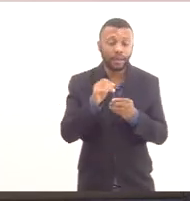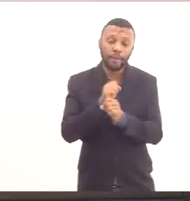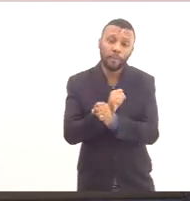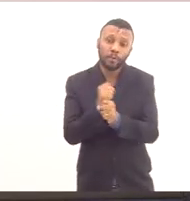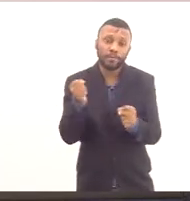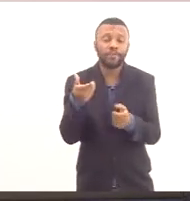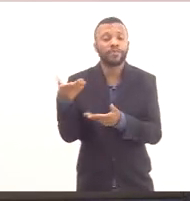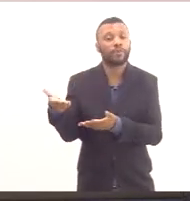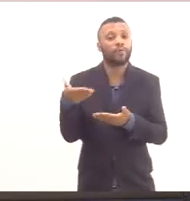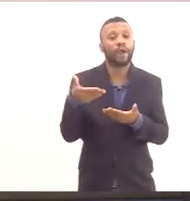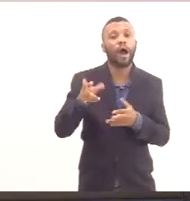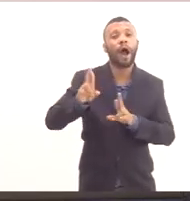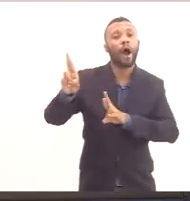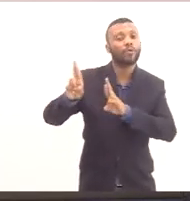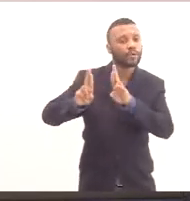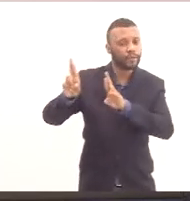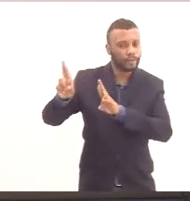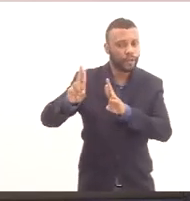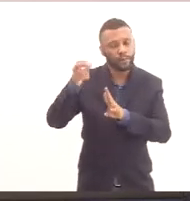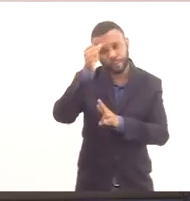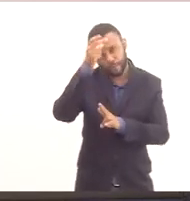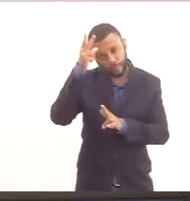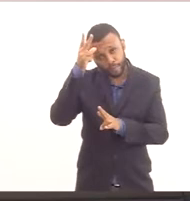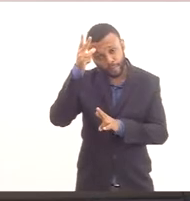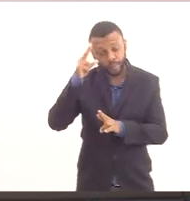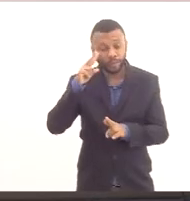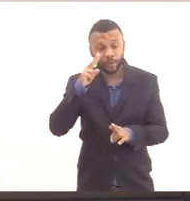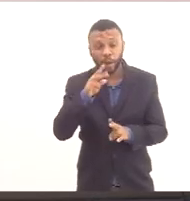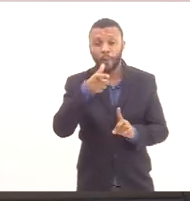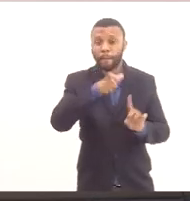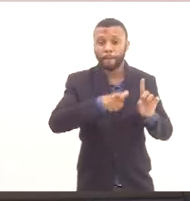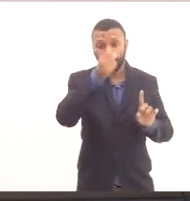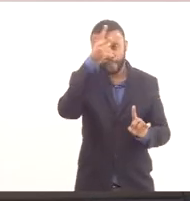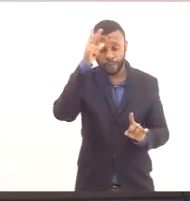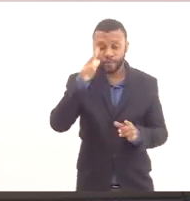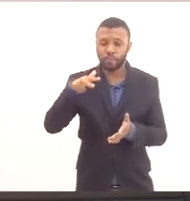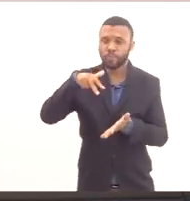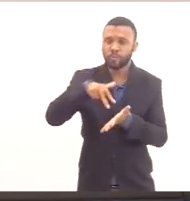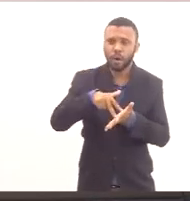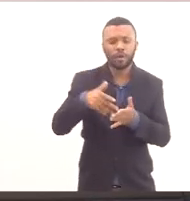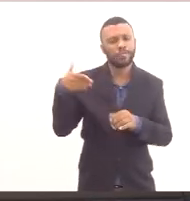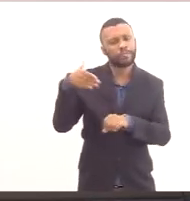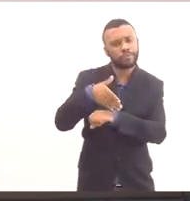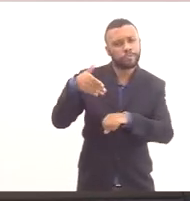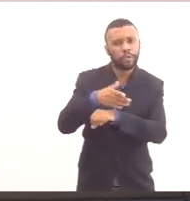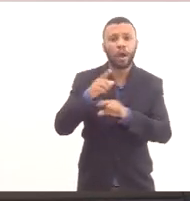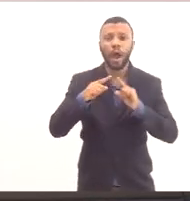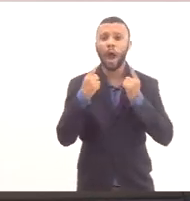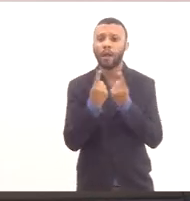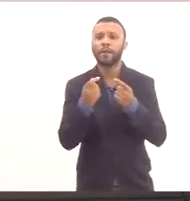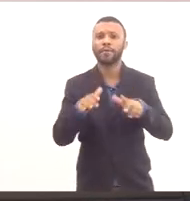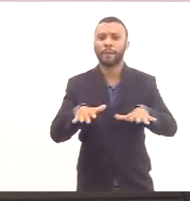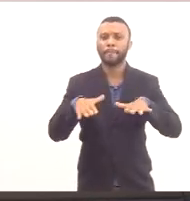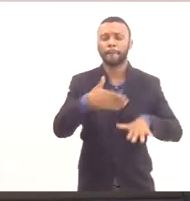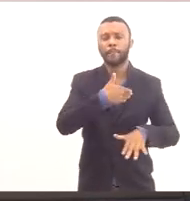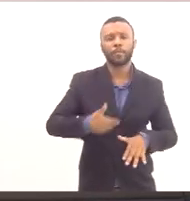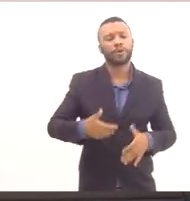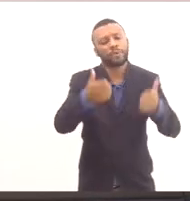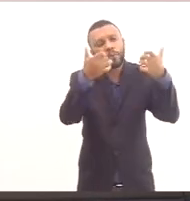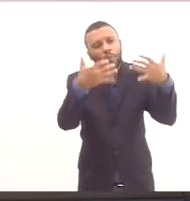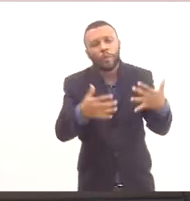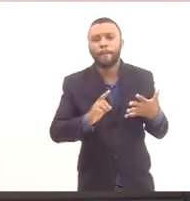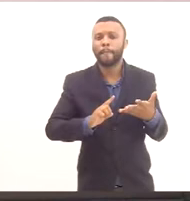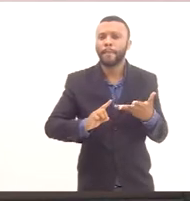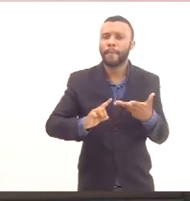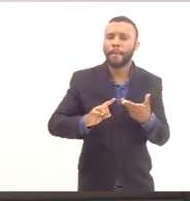de convocação de autoridades municipais considerando que o prefeito do município de Petrópolis compareceu pessoalmente as audiências públicas o aparecimento